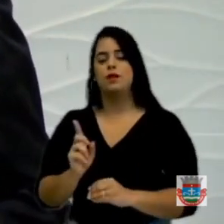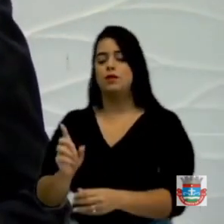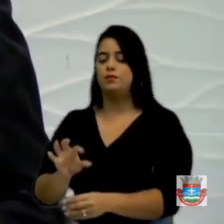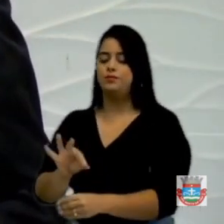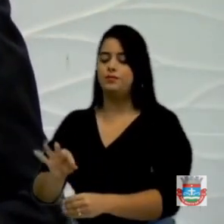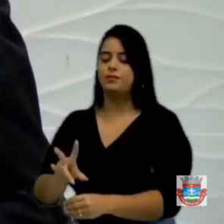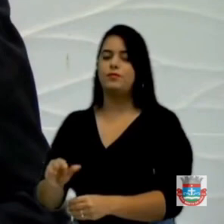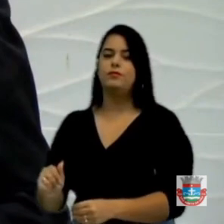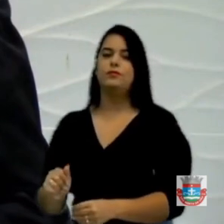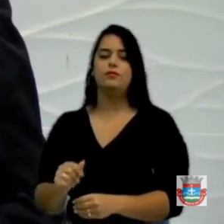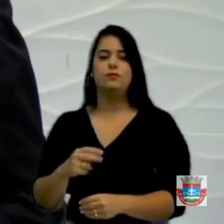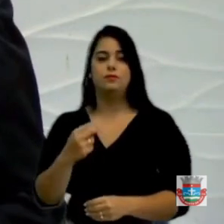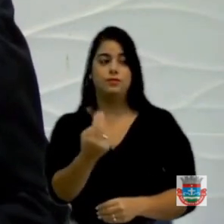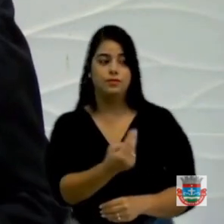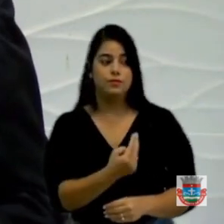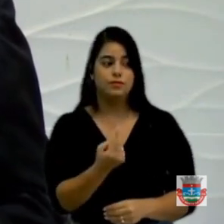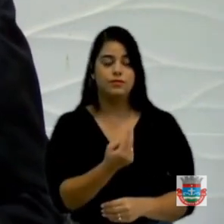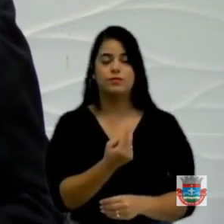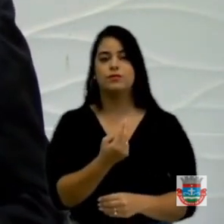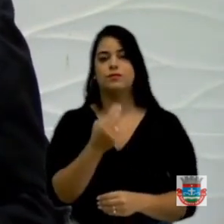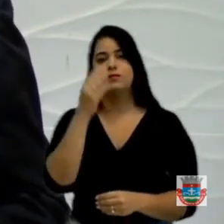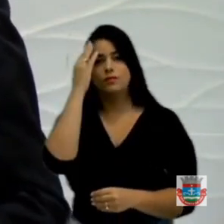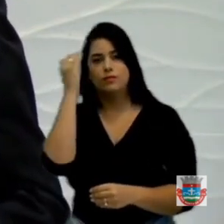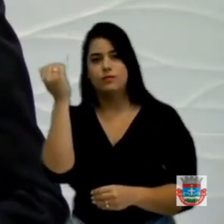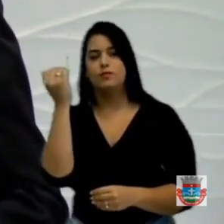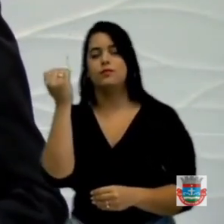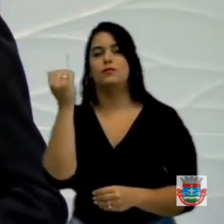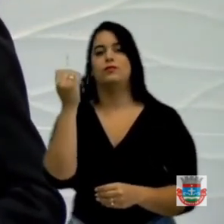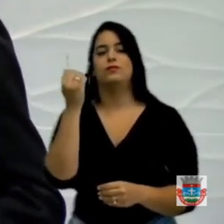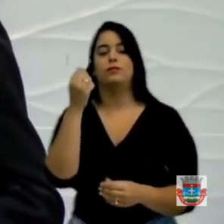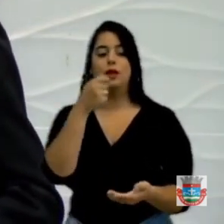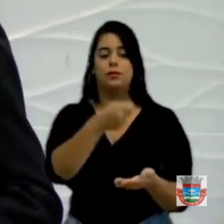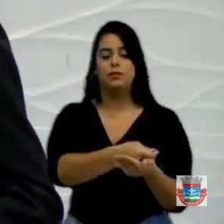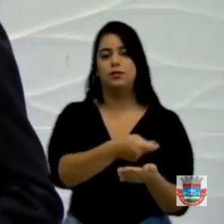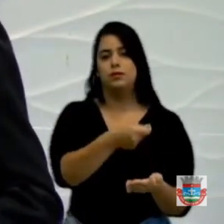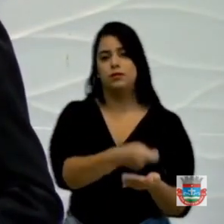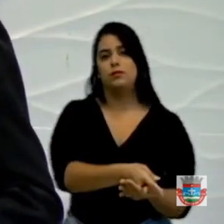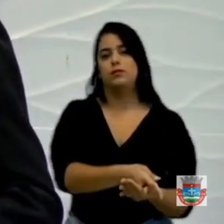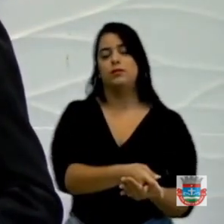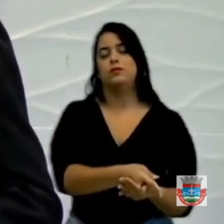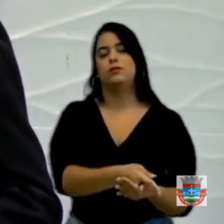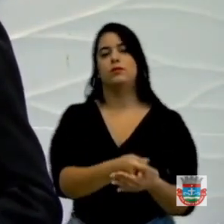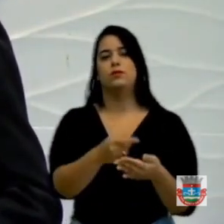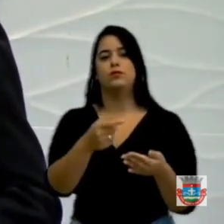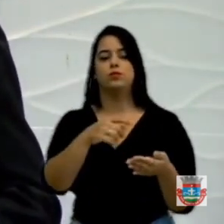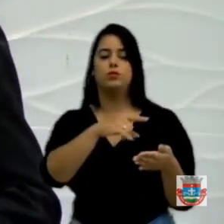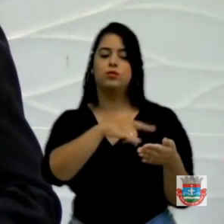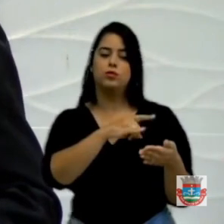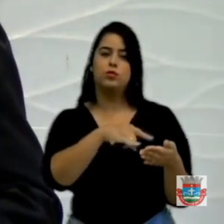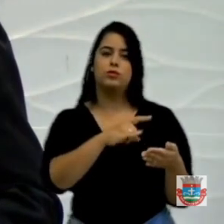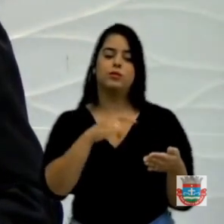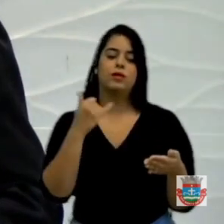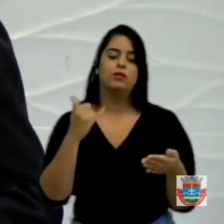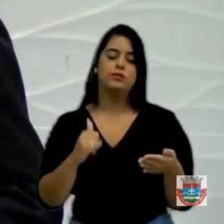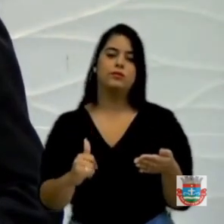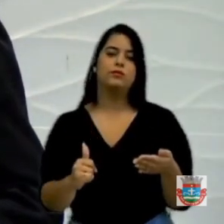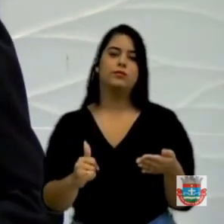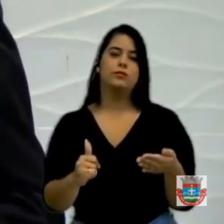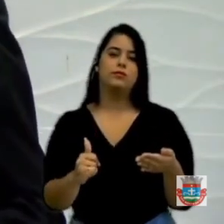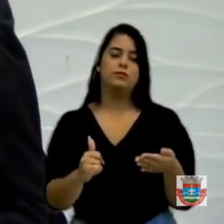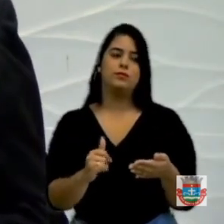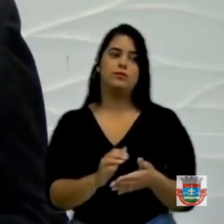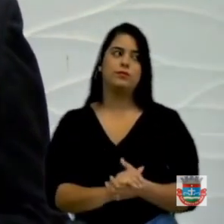E nós sabemos que nós, quando pagamos uma conta de energia, desconta uma taxa.